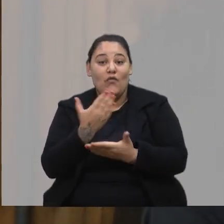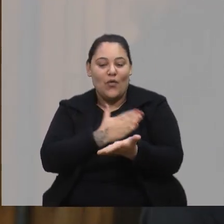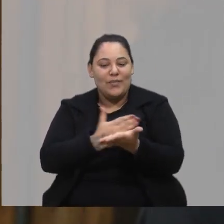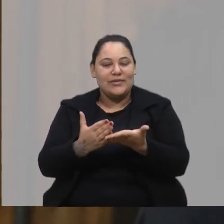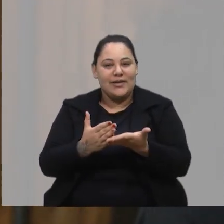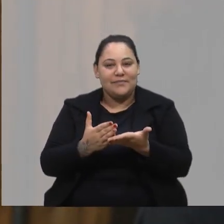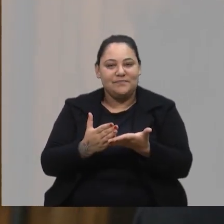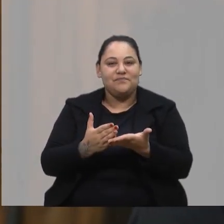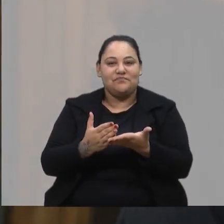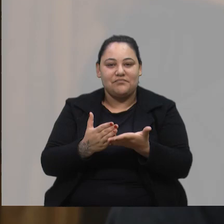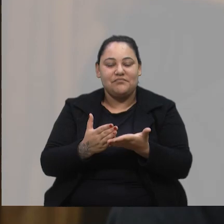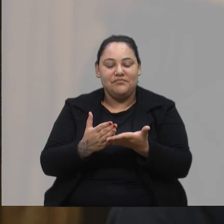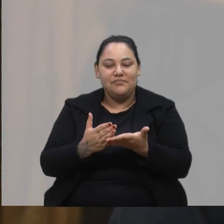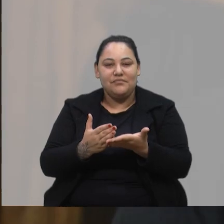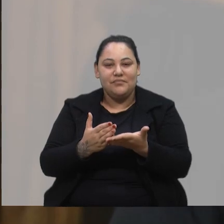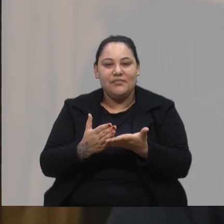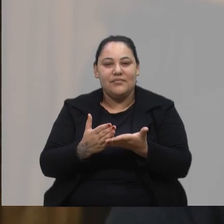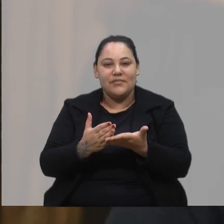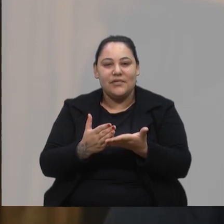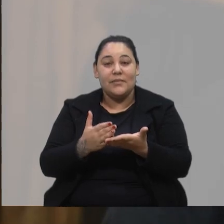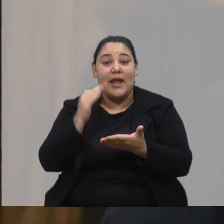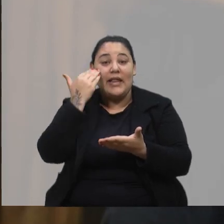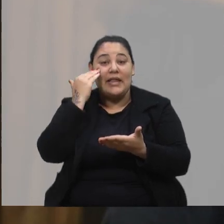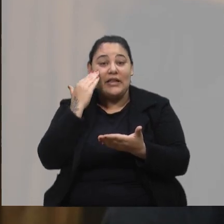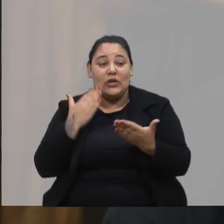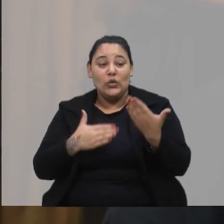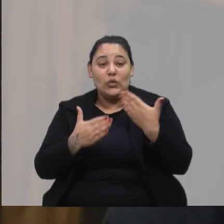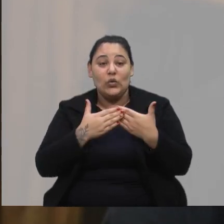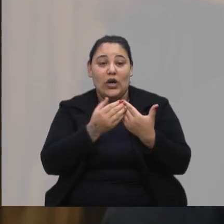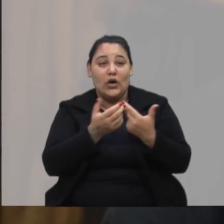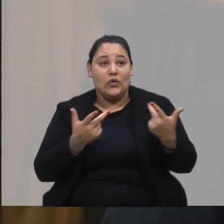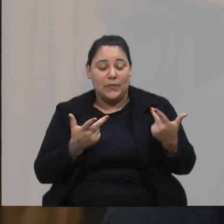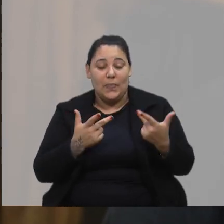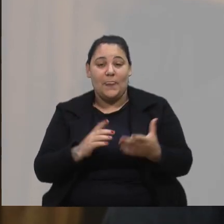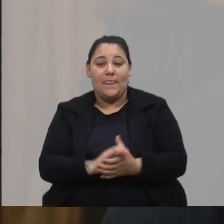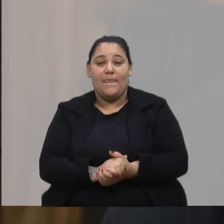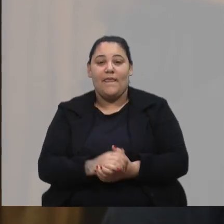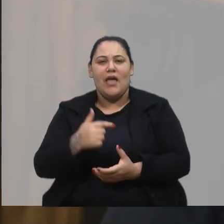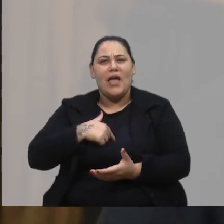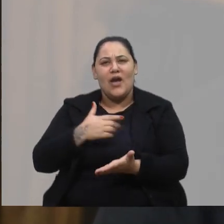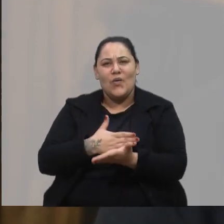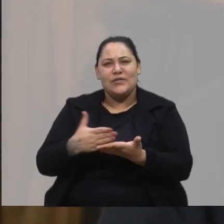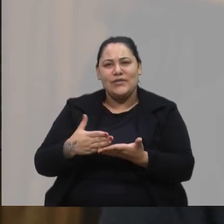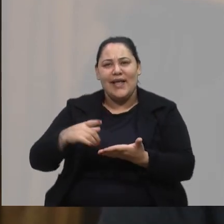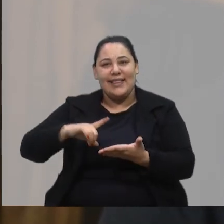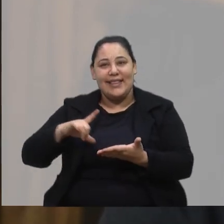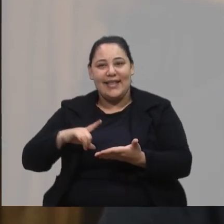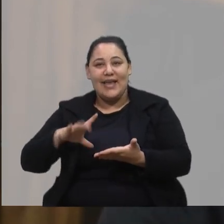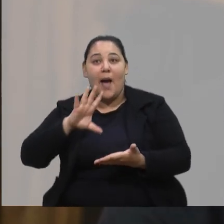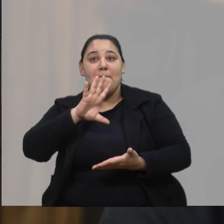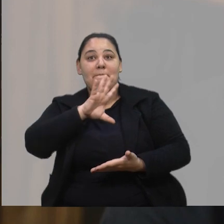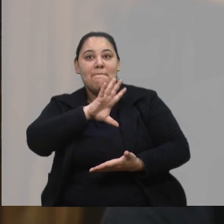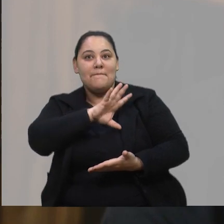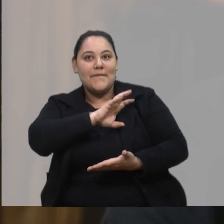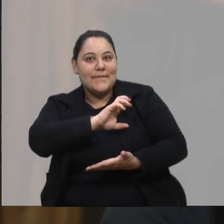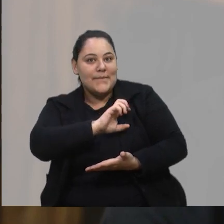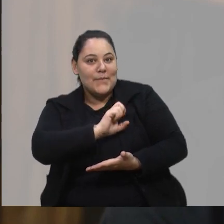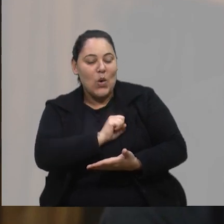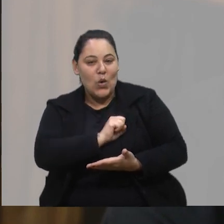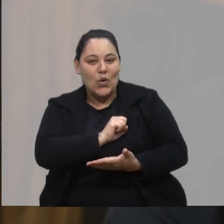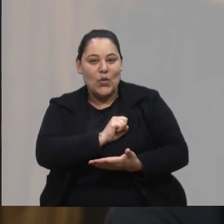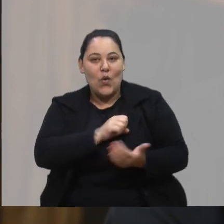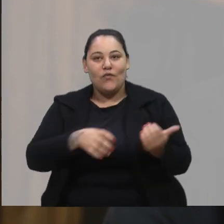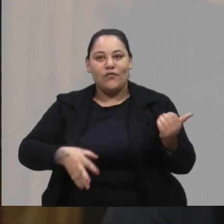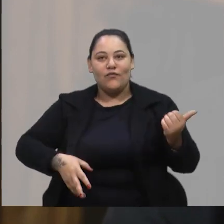ir entendendo mais ou menos como tudo aconteceu. Eu comecei a ganhar gosto pelo violão